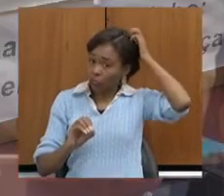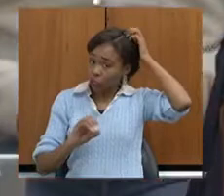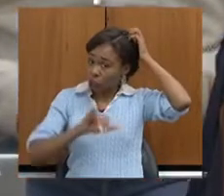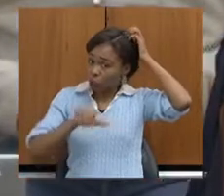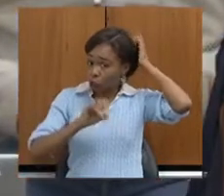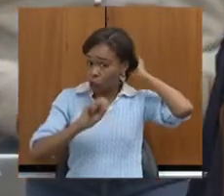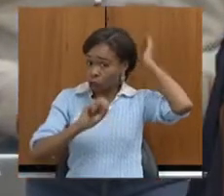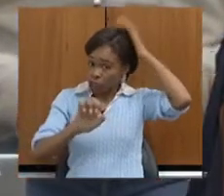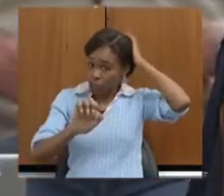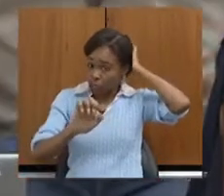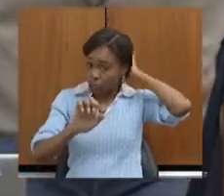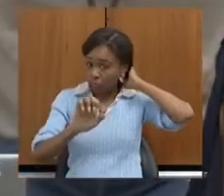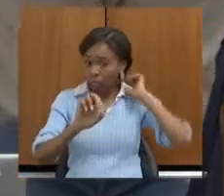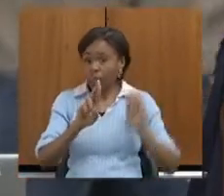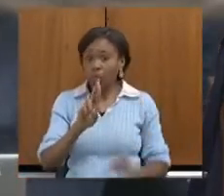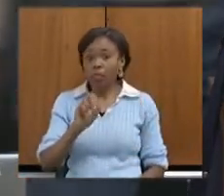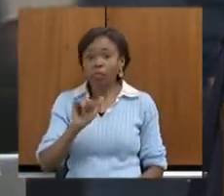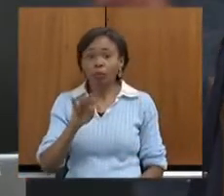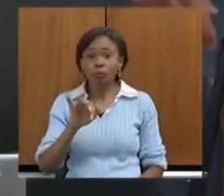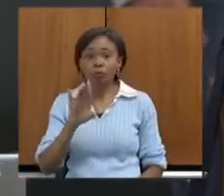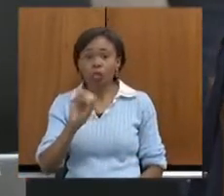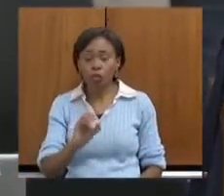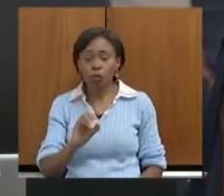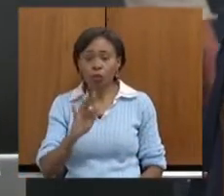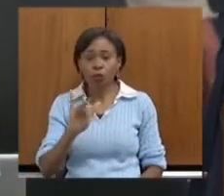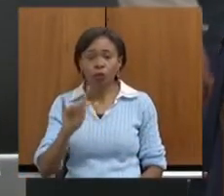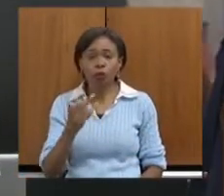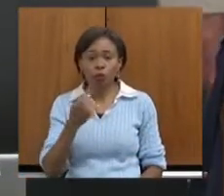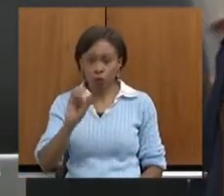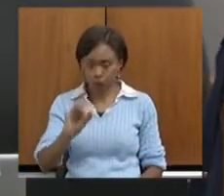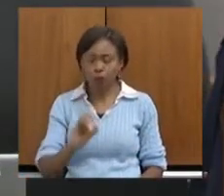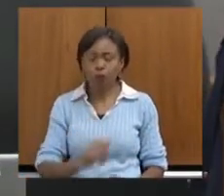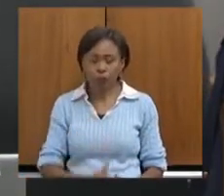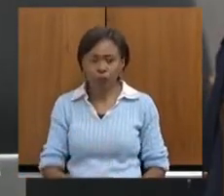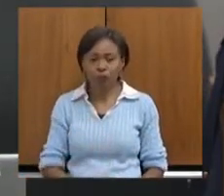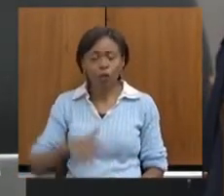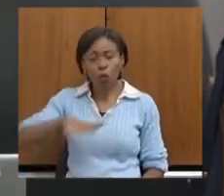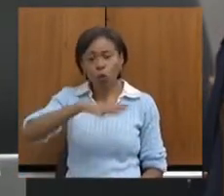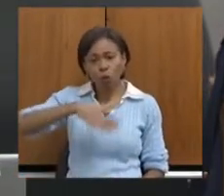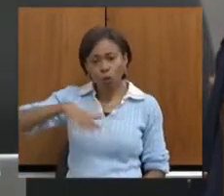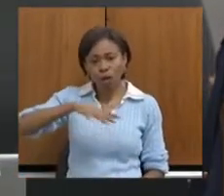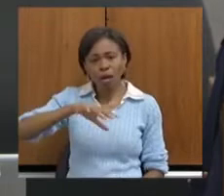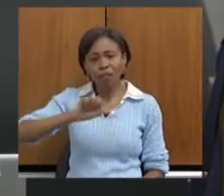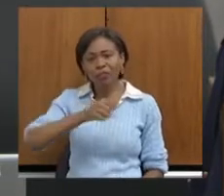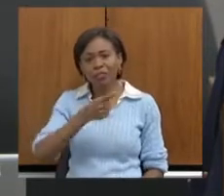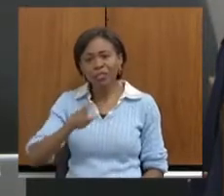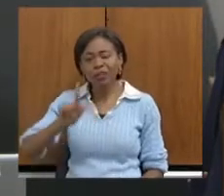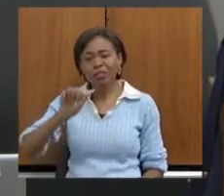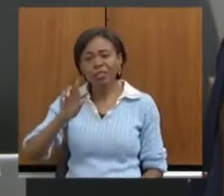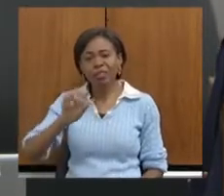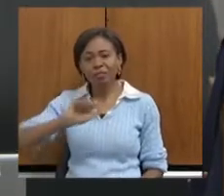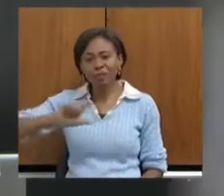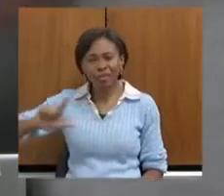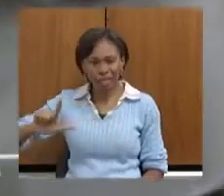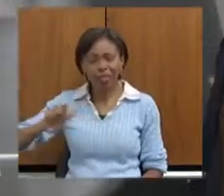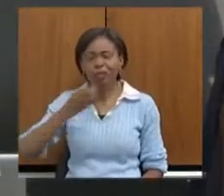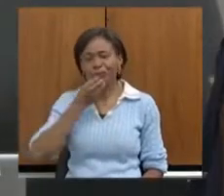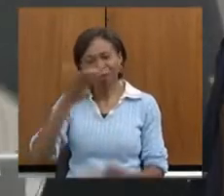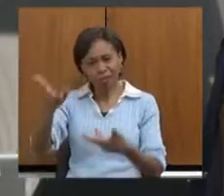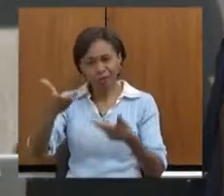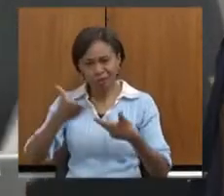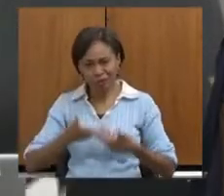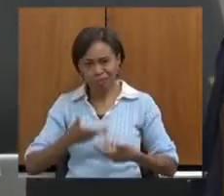Horizonte sejam bem-vindos bem-vindos são alunos de 10 de 11 anos e